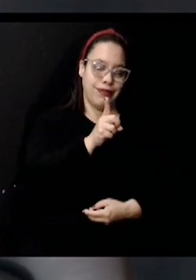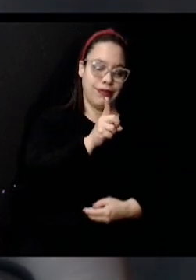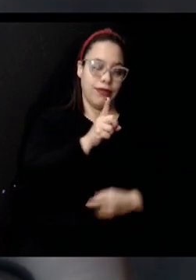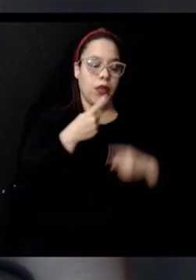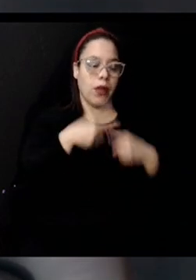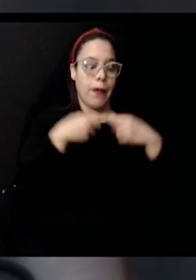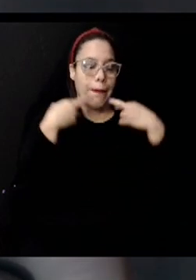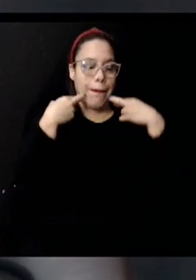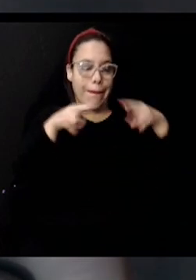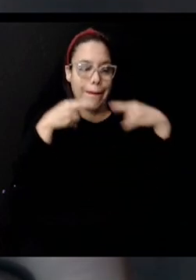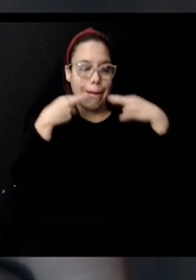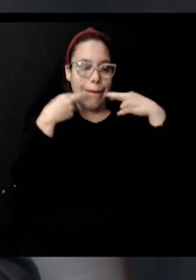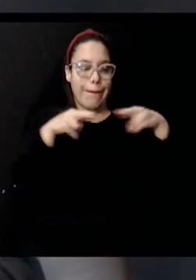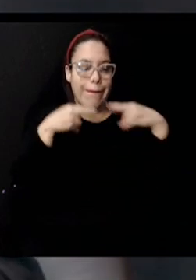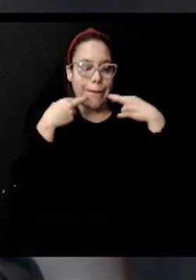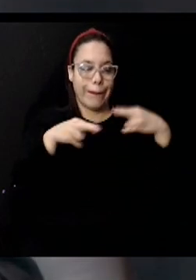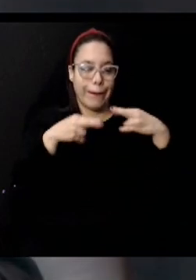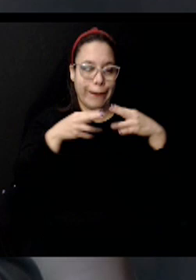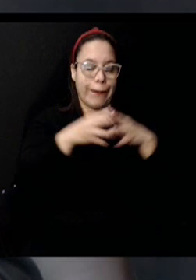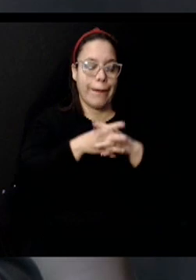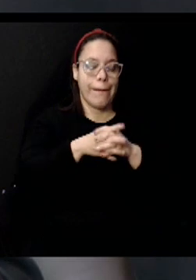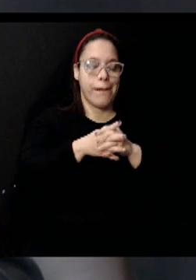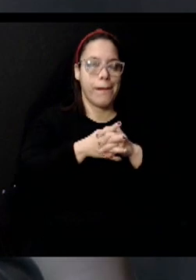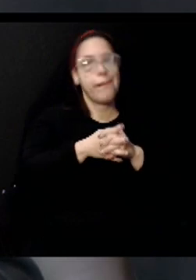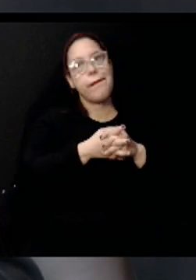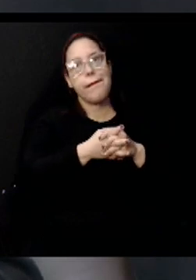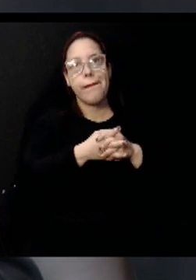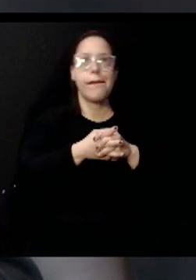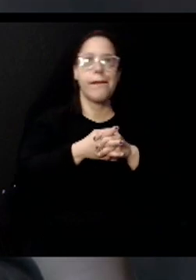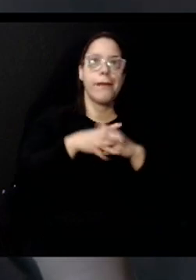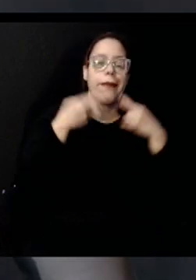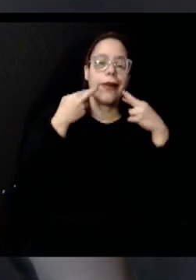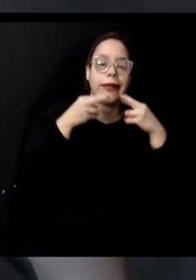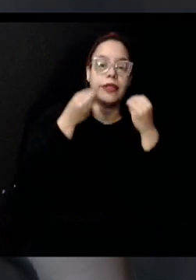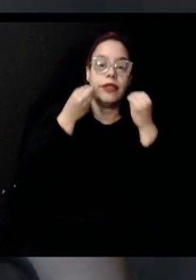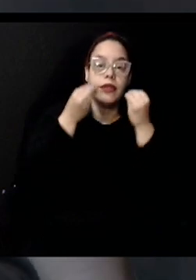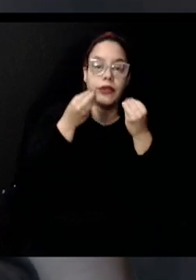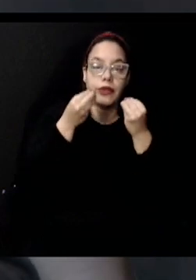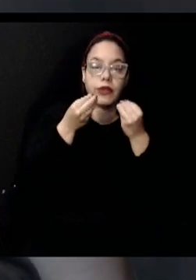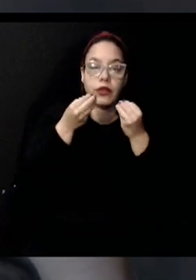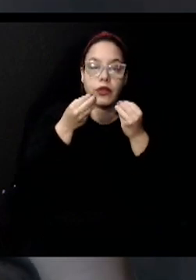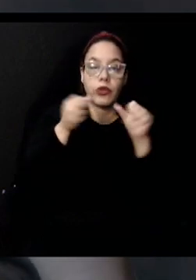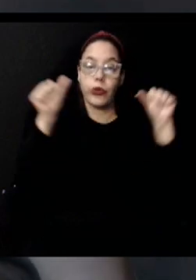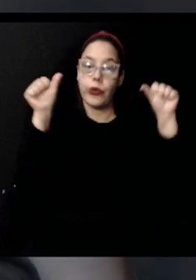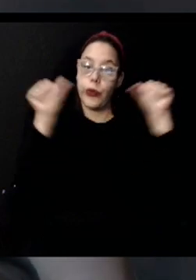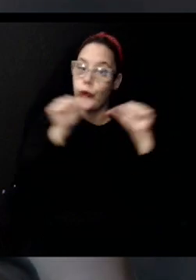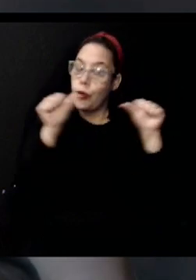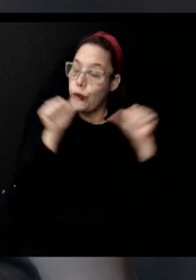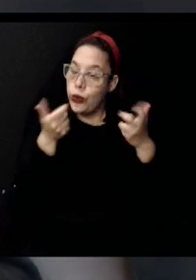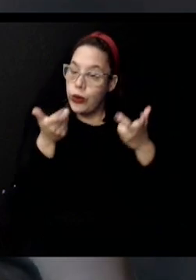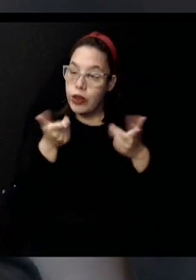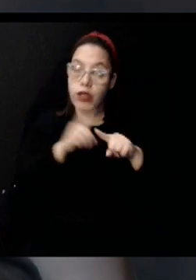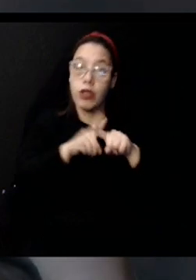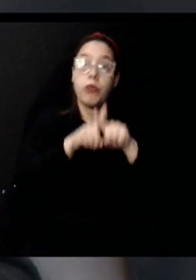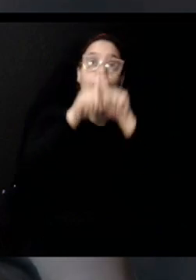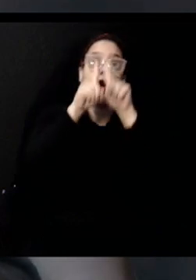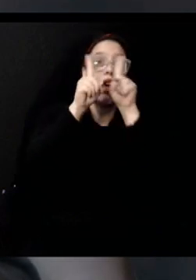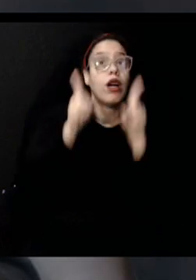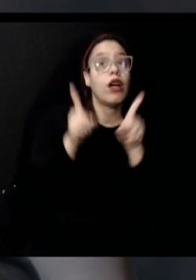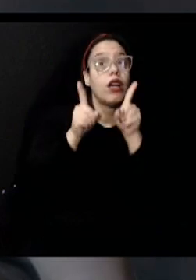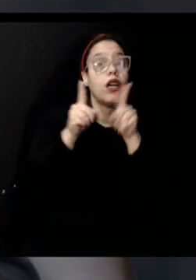muito engraçada, porque a gente está colocando a reclamação como uma coisa ruim às vezes, né. E Isso. não Mas é. existem países